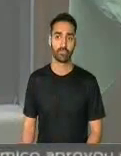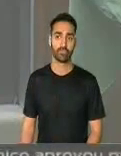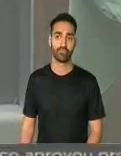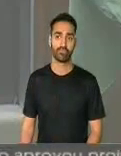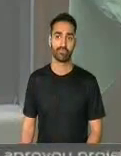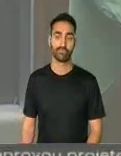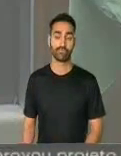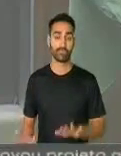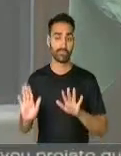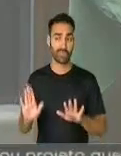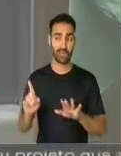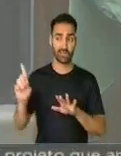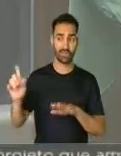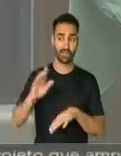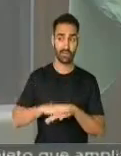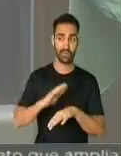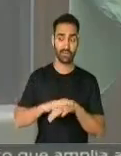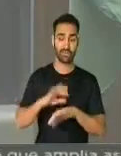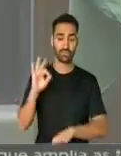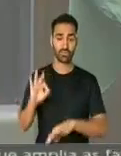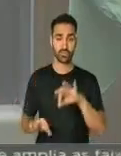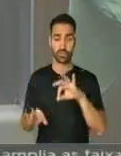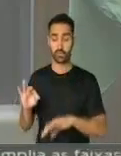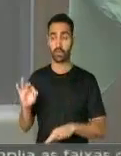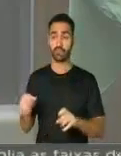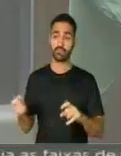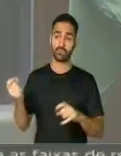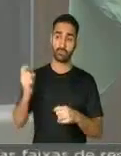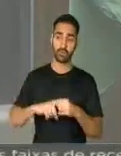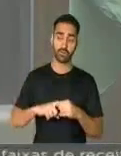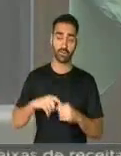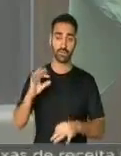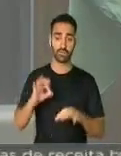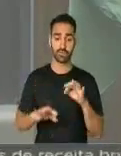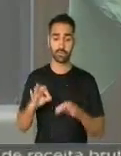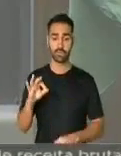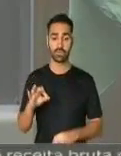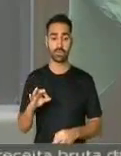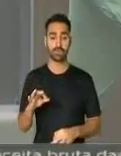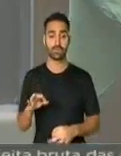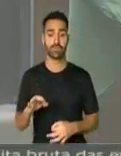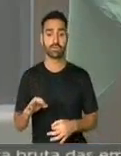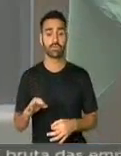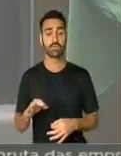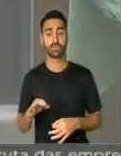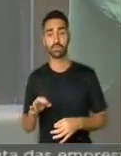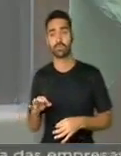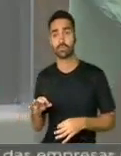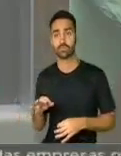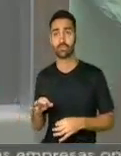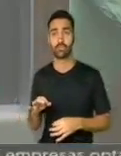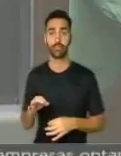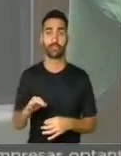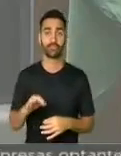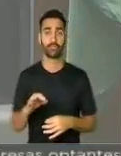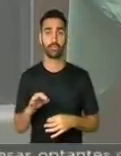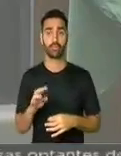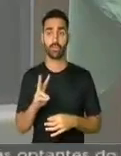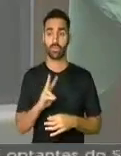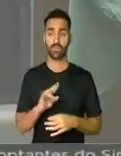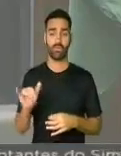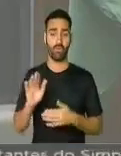questão do julgamento do TSE A retomada do julgamento Deputado Bong Gá o TSE não é aquela que vai